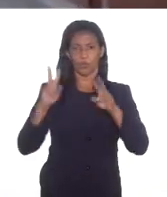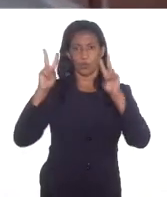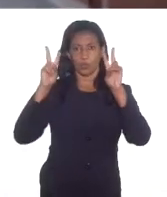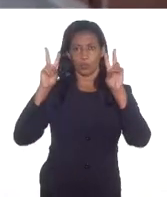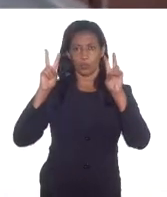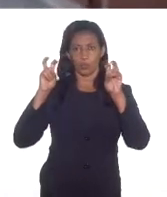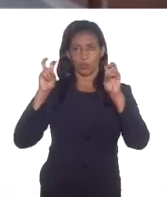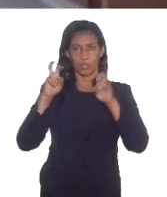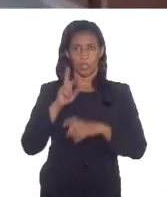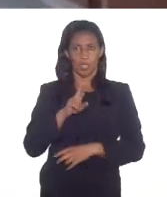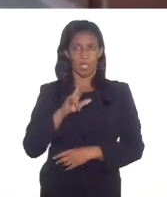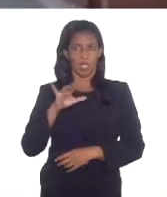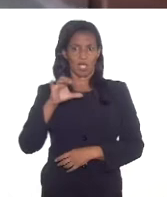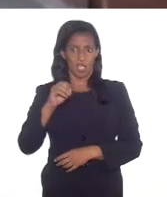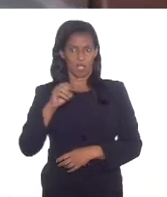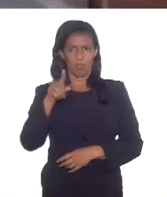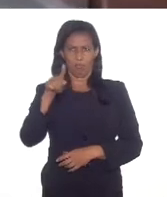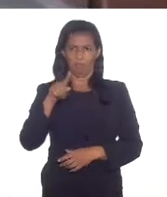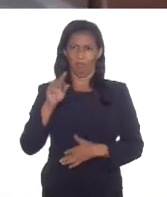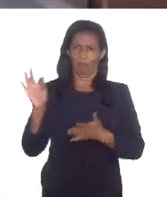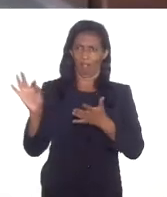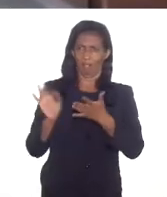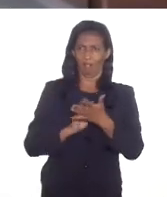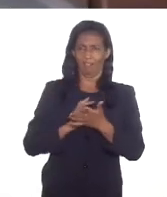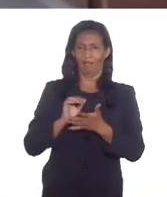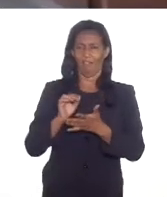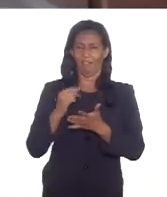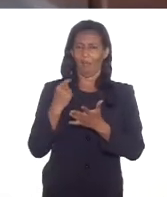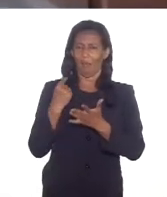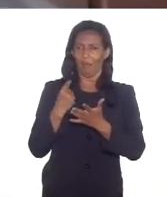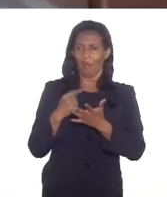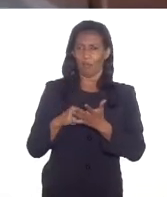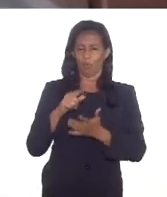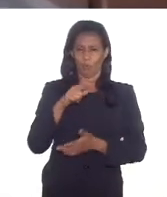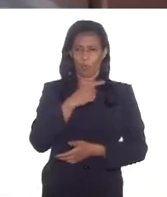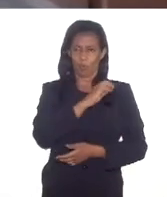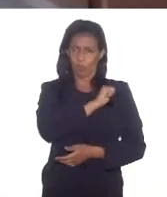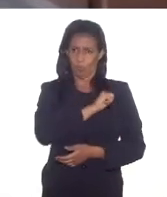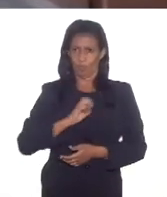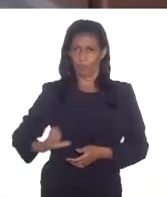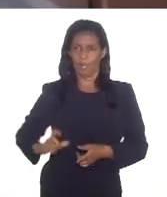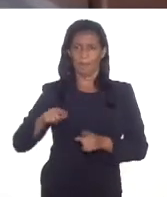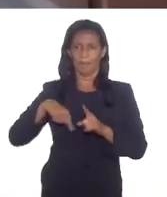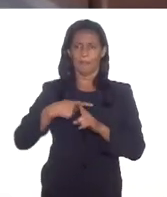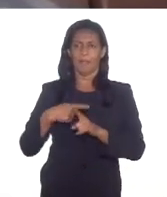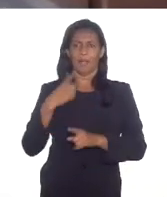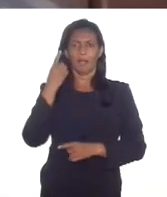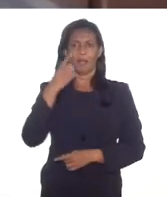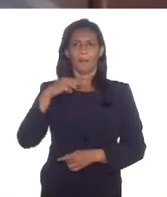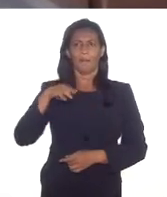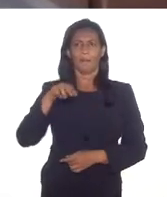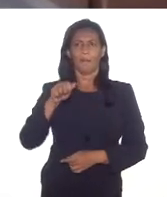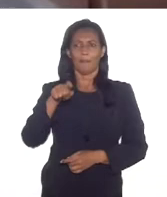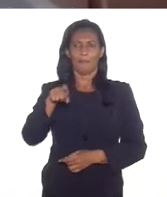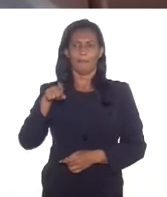Rio, de autoria de Vossa Excelência e do deputado Max Lemos, que versa sobre disciplinar